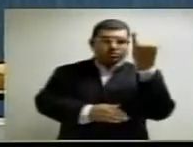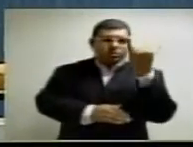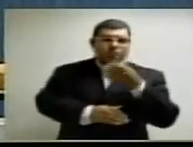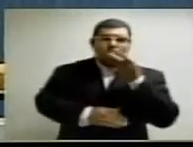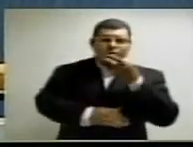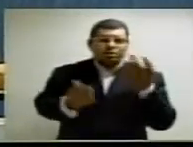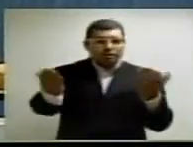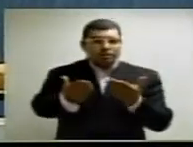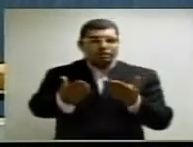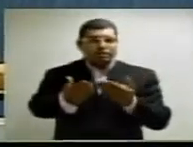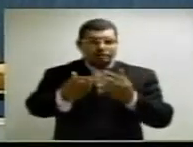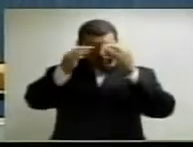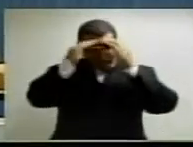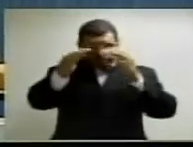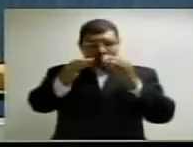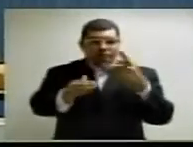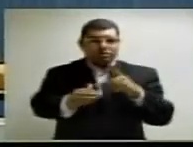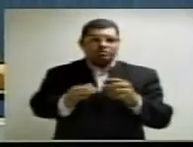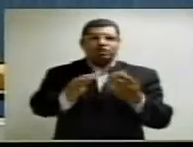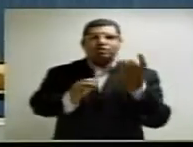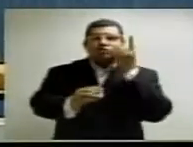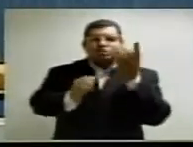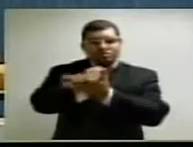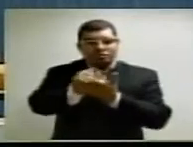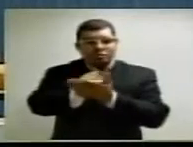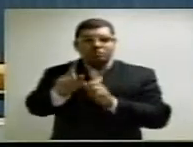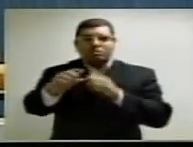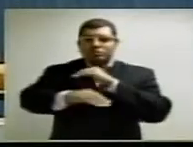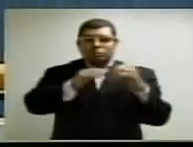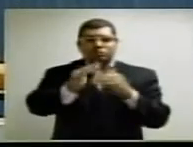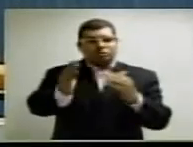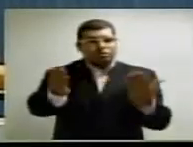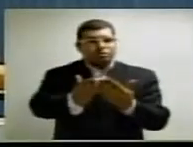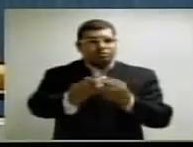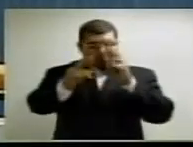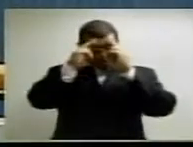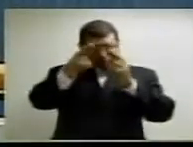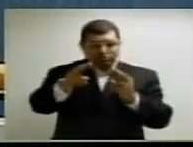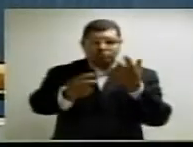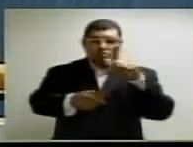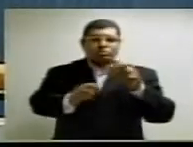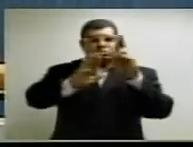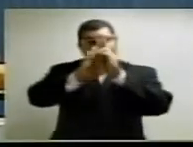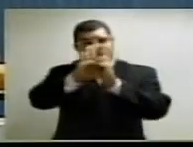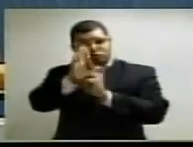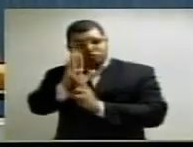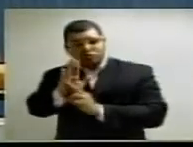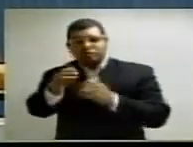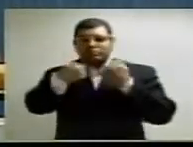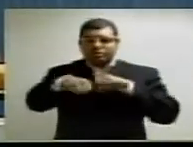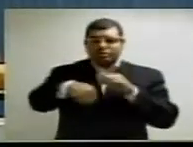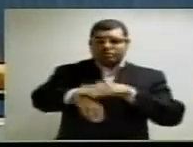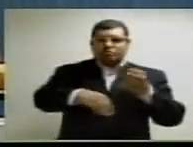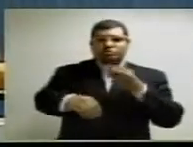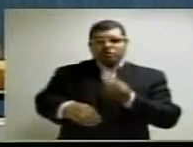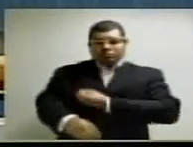que diz respeito ao cumprimento da sua database, mas, acima de tudo, diz respeito a outras regras que melhorem